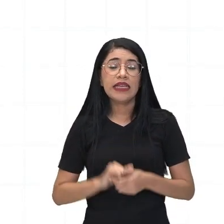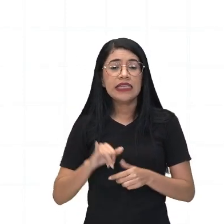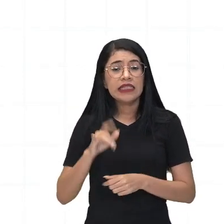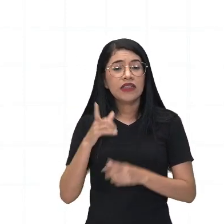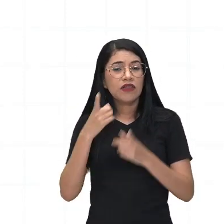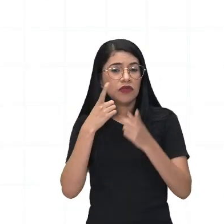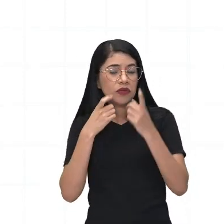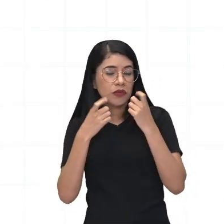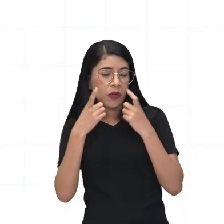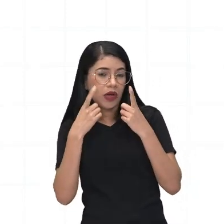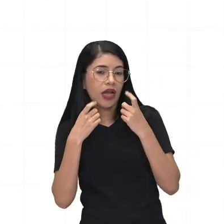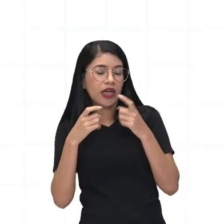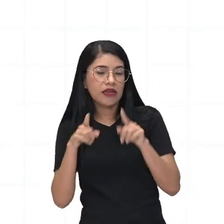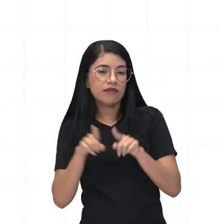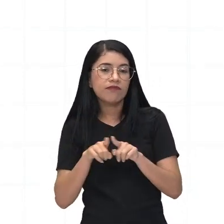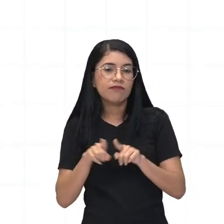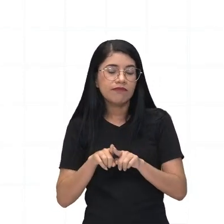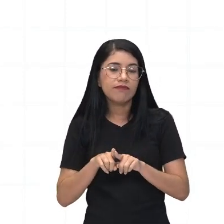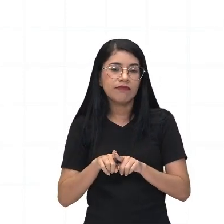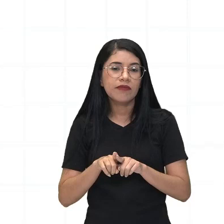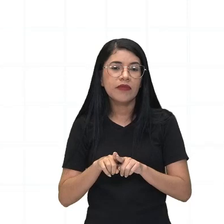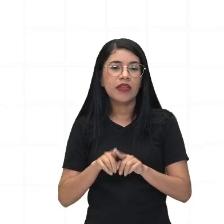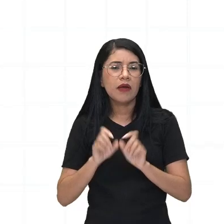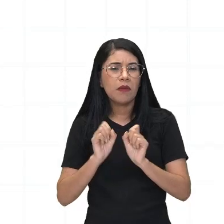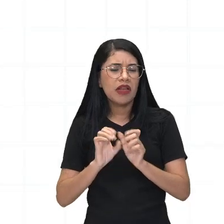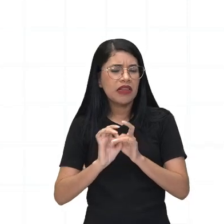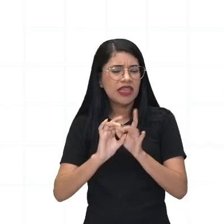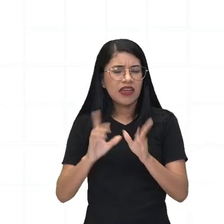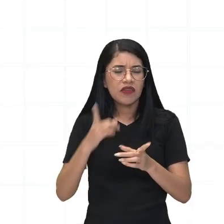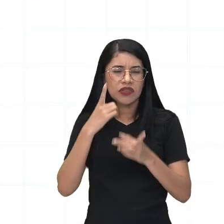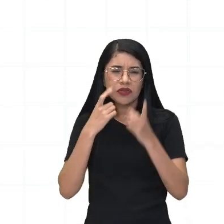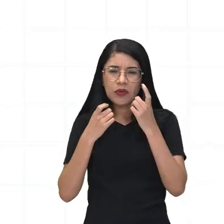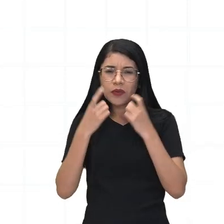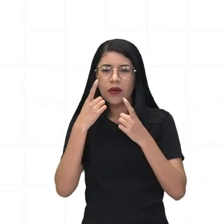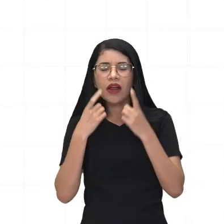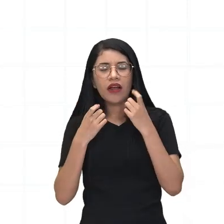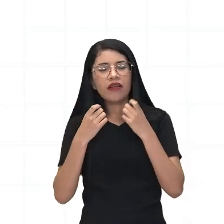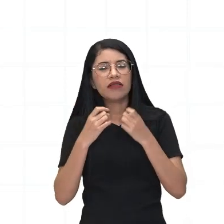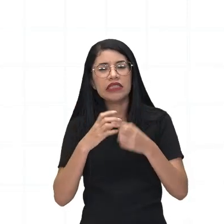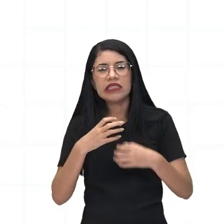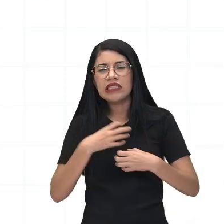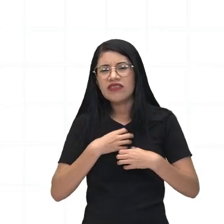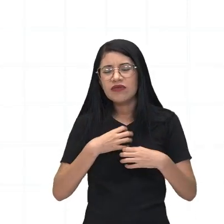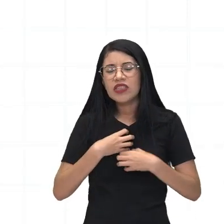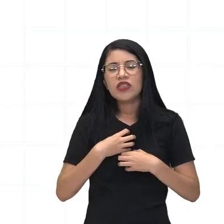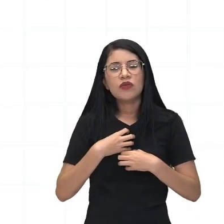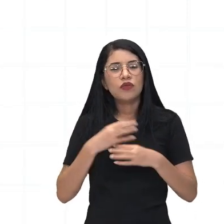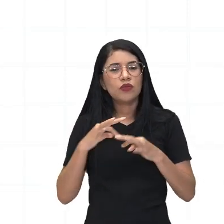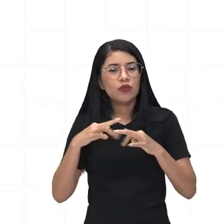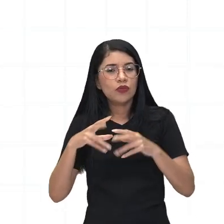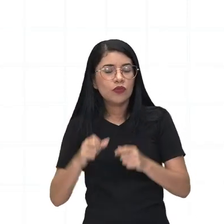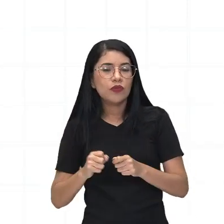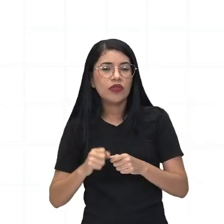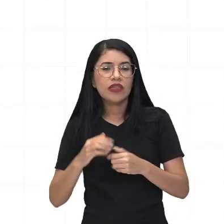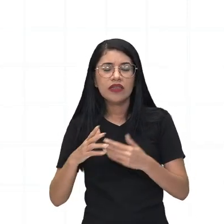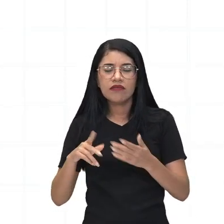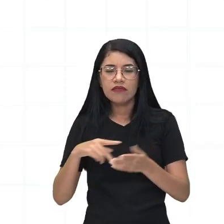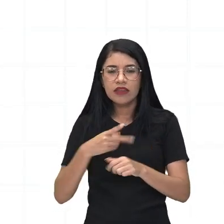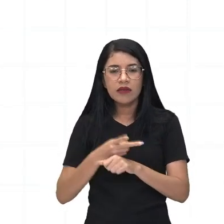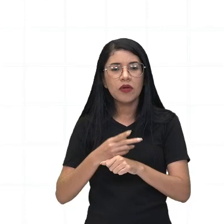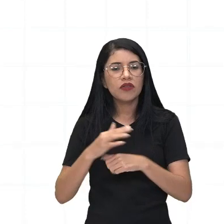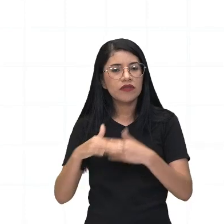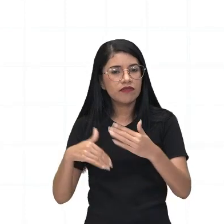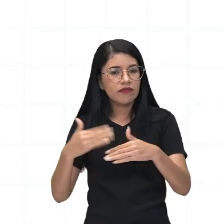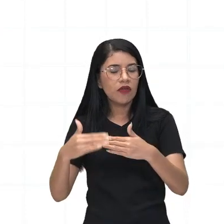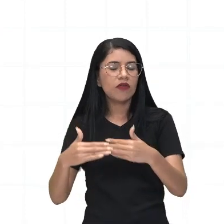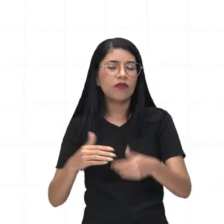para chorar, ele vai se permitir chorar, se permitir ser triste e depois seguir amando essa